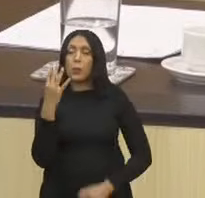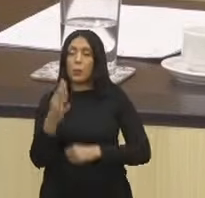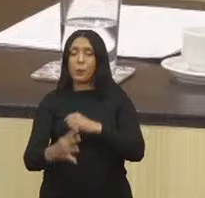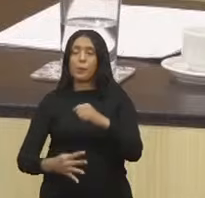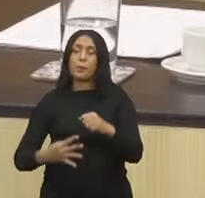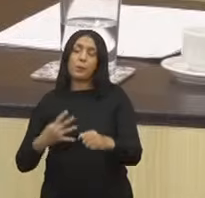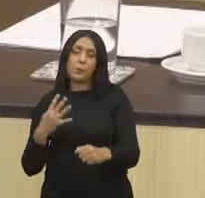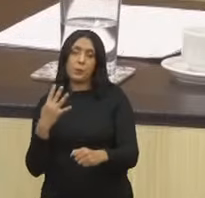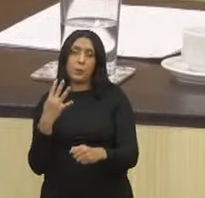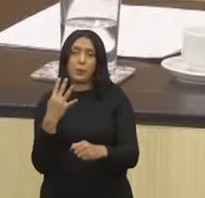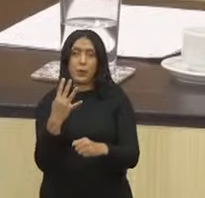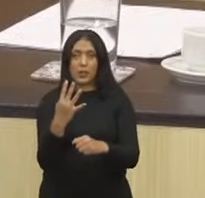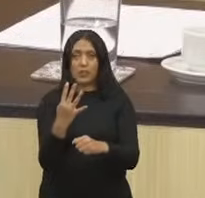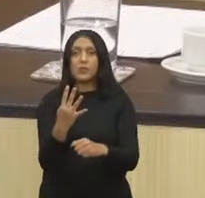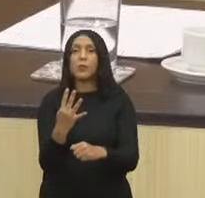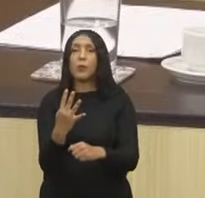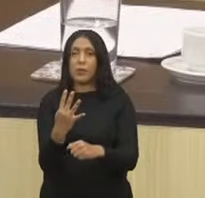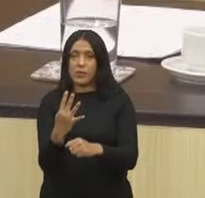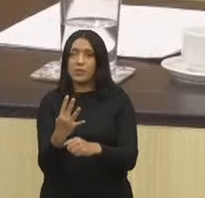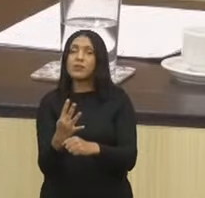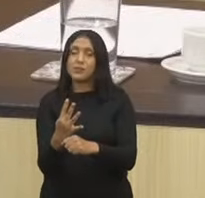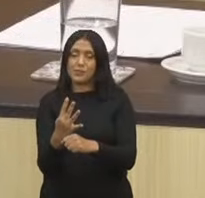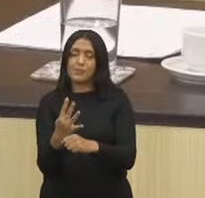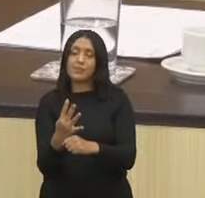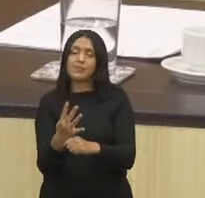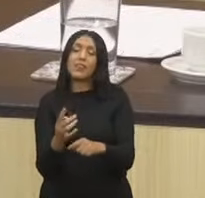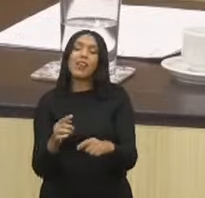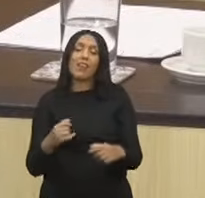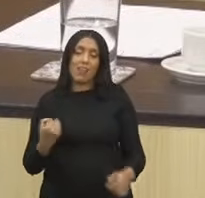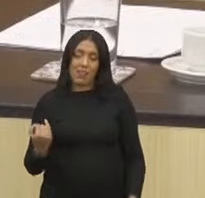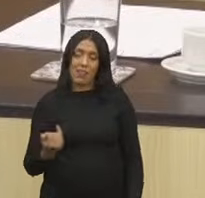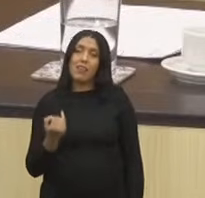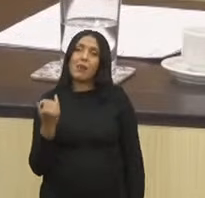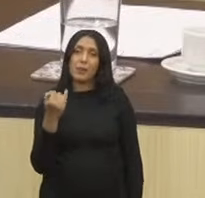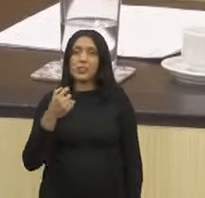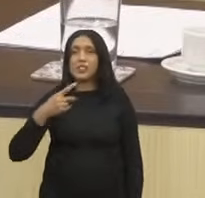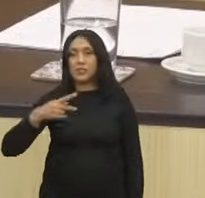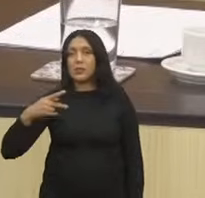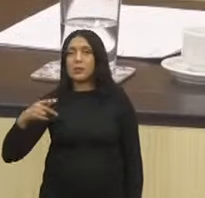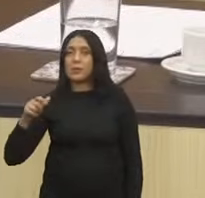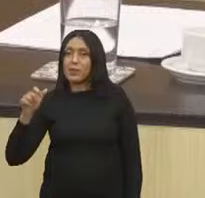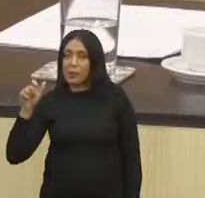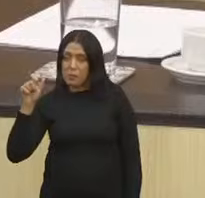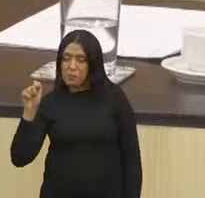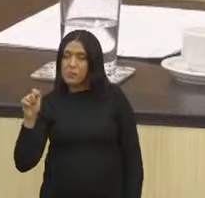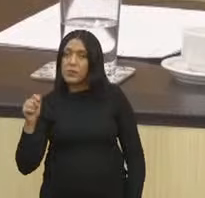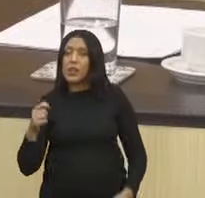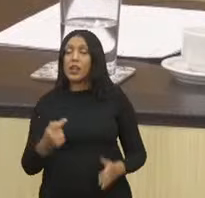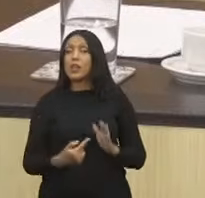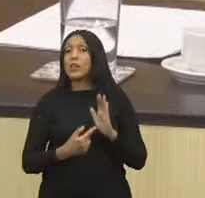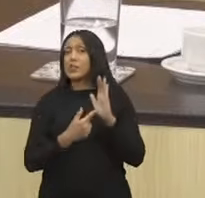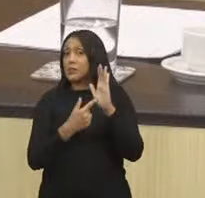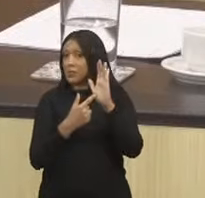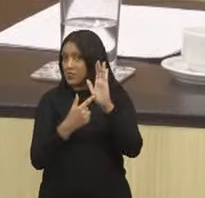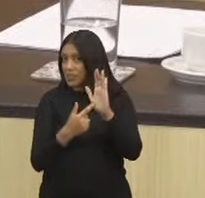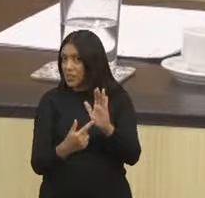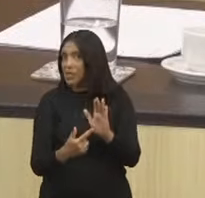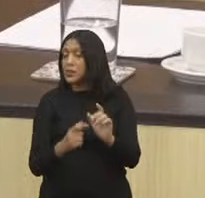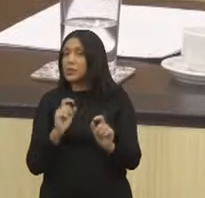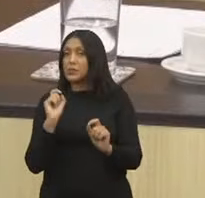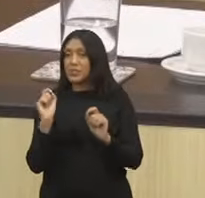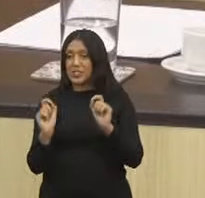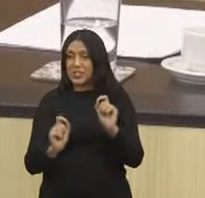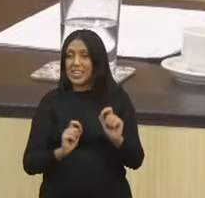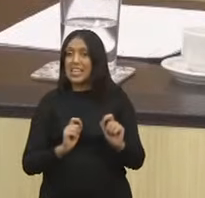uma peça importante. E reforçar aqui mais uma vez, né, que os códigos eles realmente estão corretos. Conversei com o Guilherme. O que acontece é